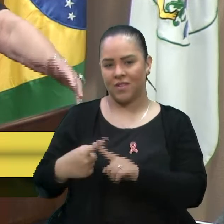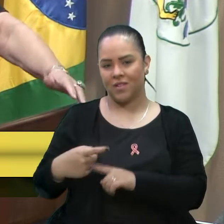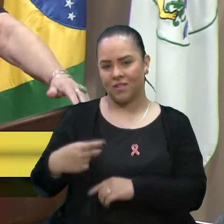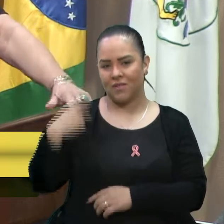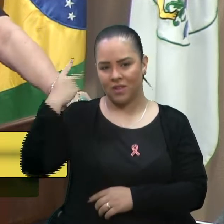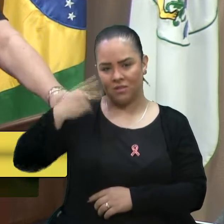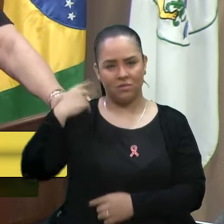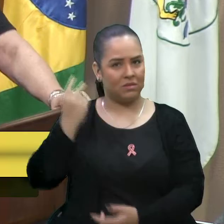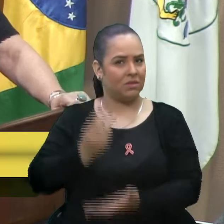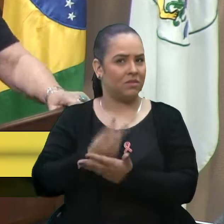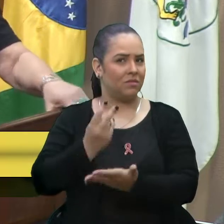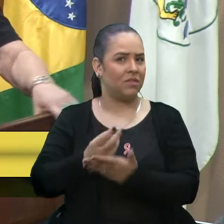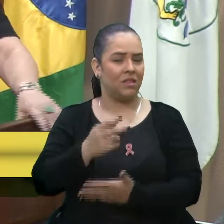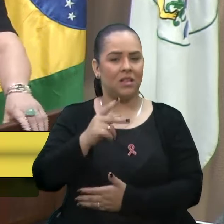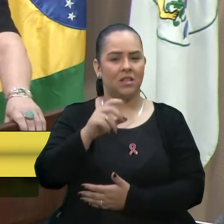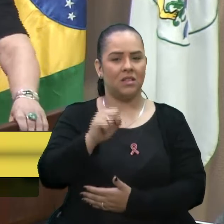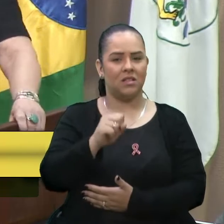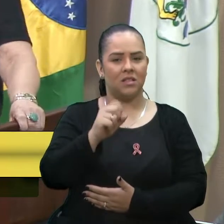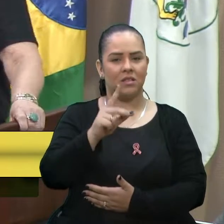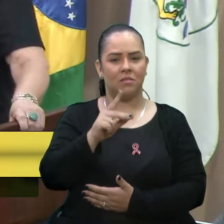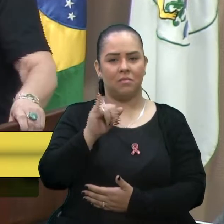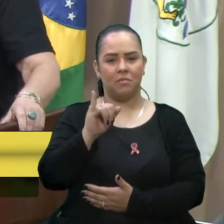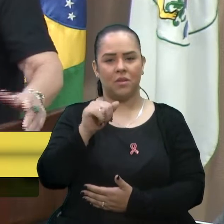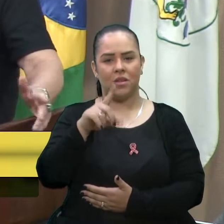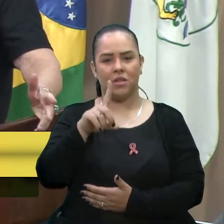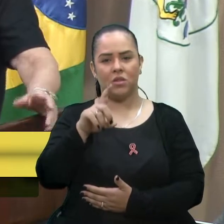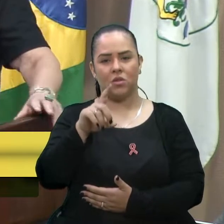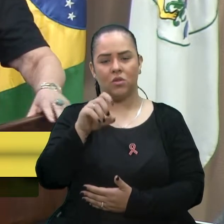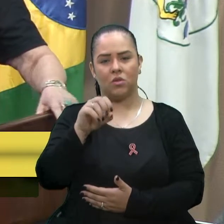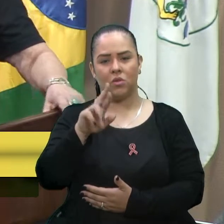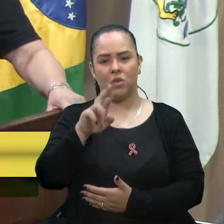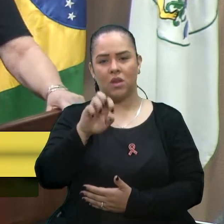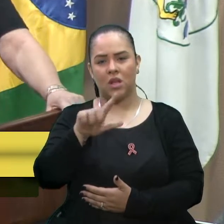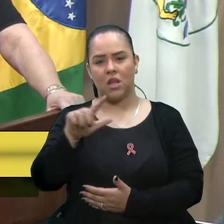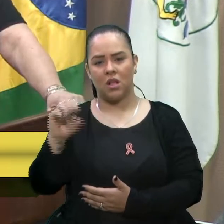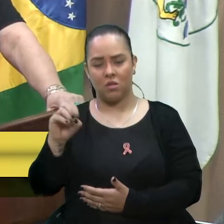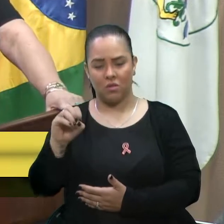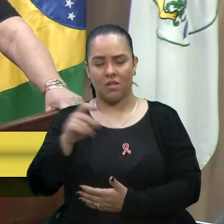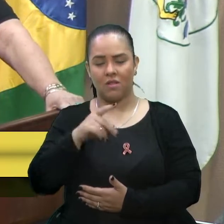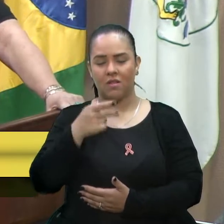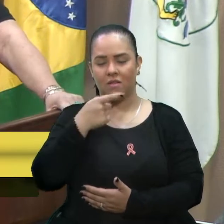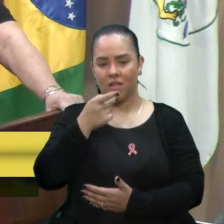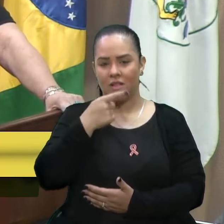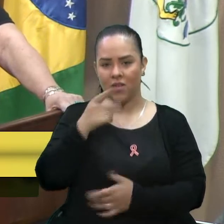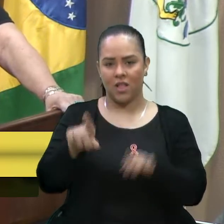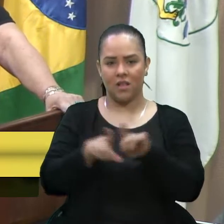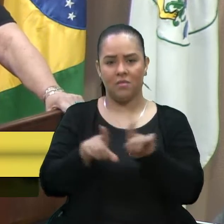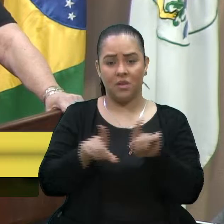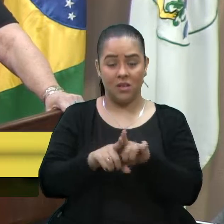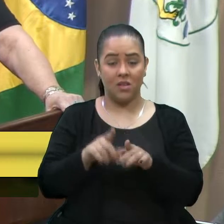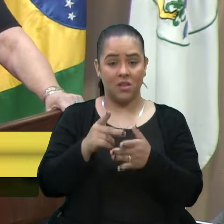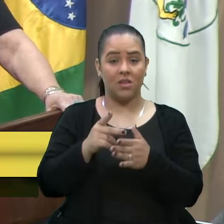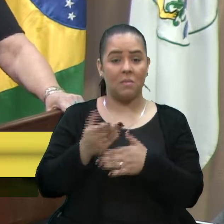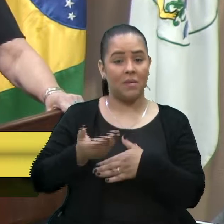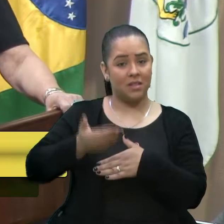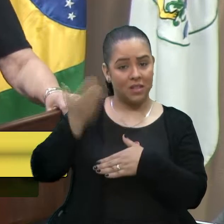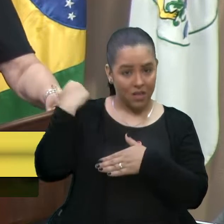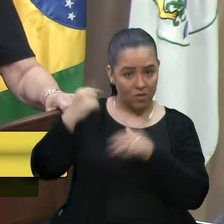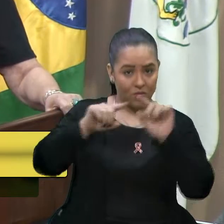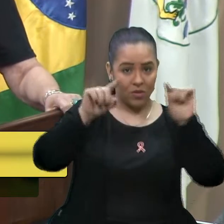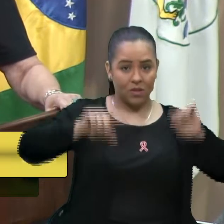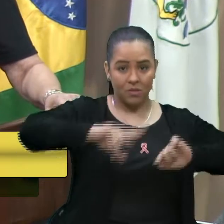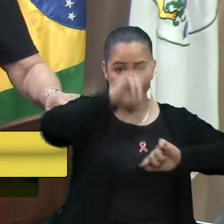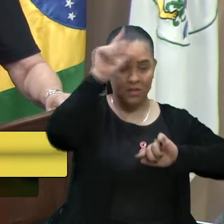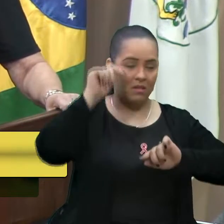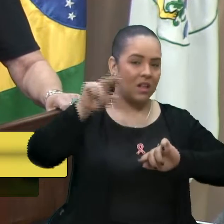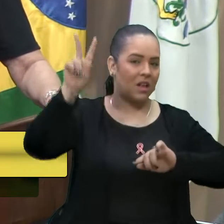o Spiandorello também dizia isso, de que já passaram pelo serviço público. E tenho certeza que guardam, do lugar onde